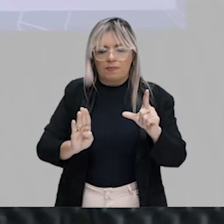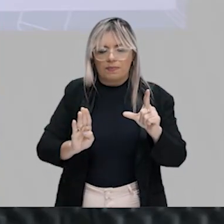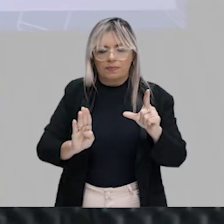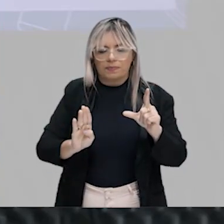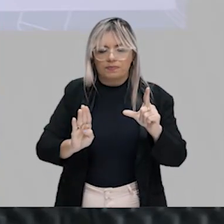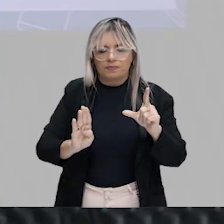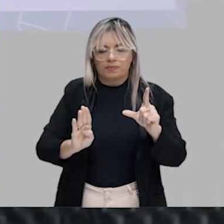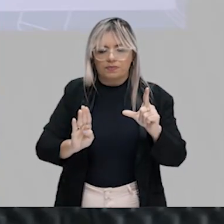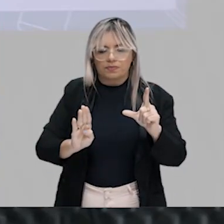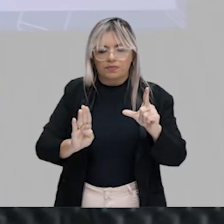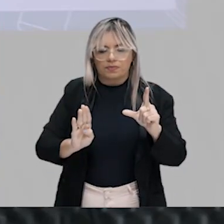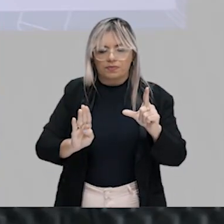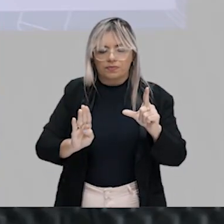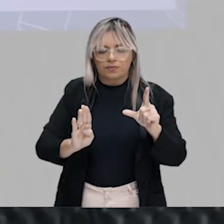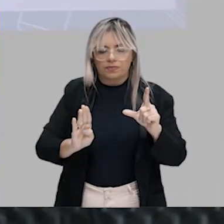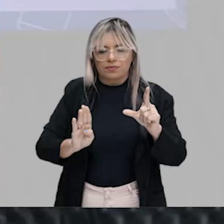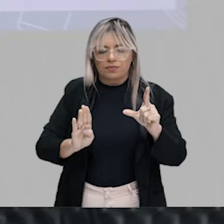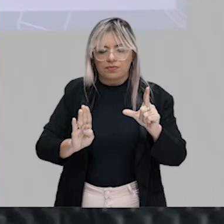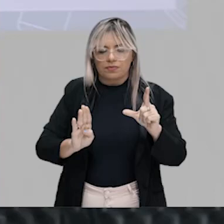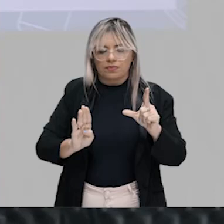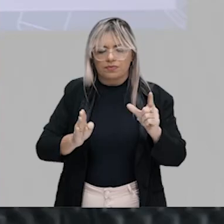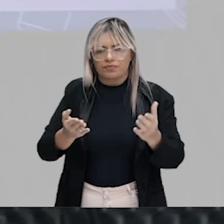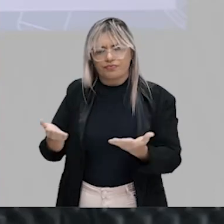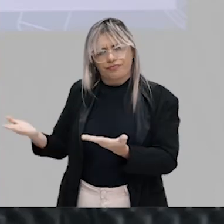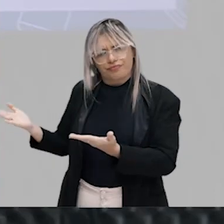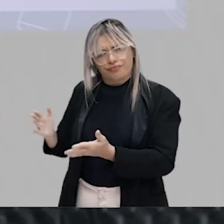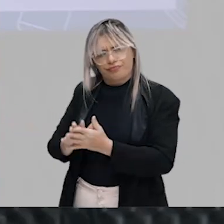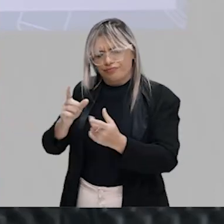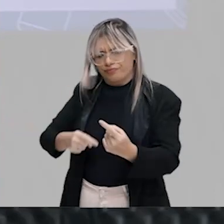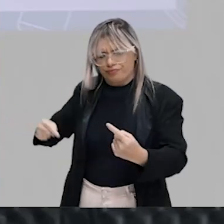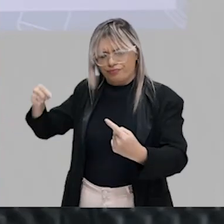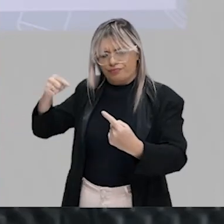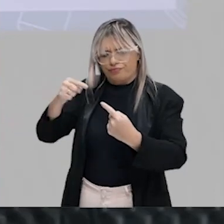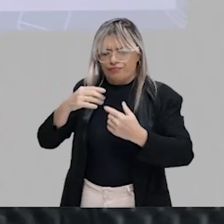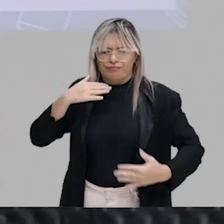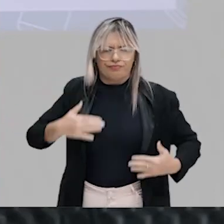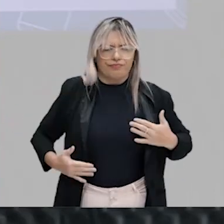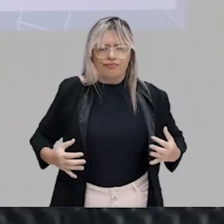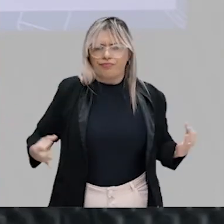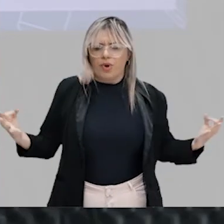física para o culto do corpo perfeito. Culto do corpo perfeito, não, mais uma vez eu falo